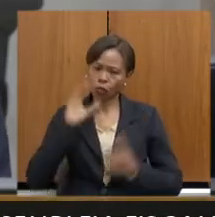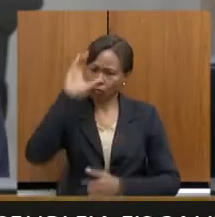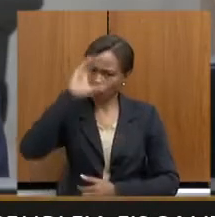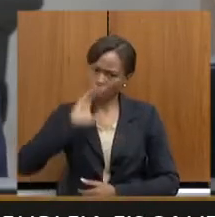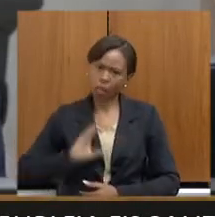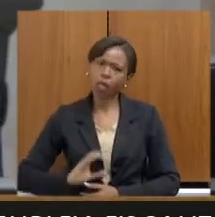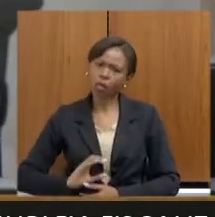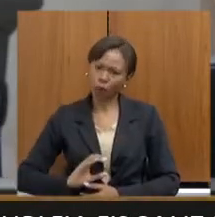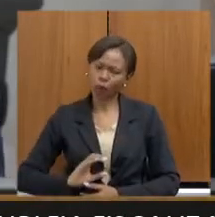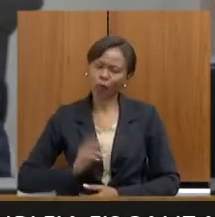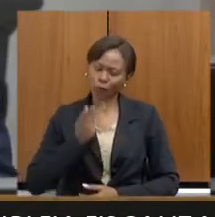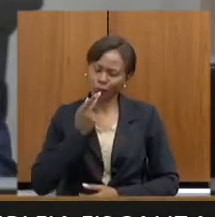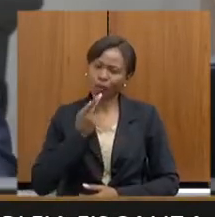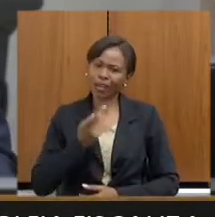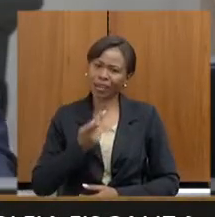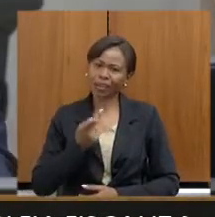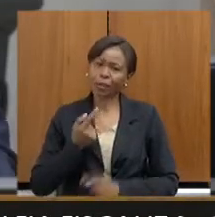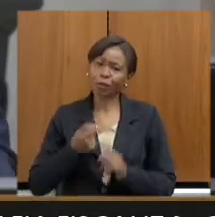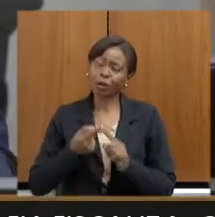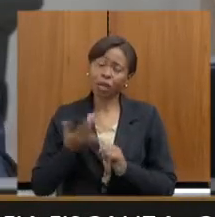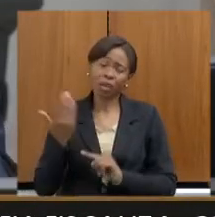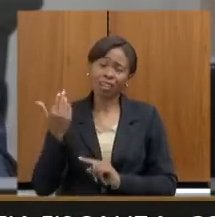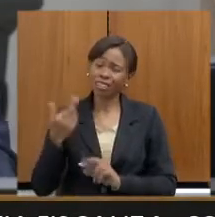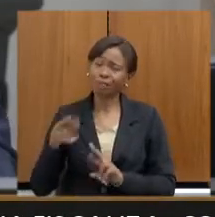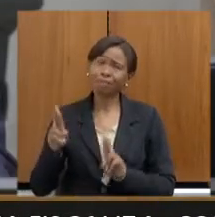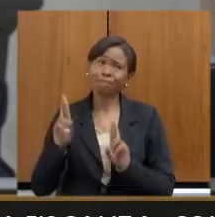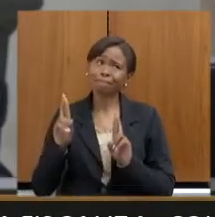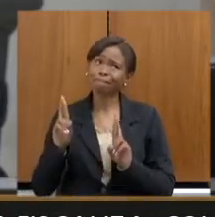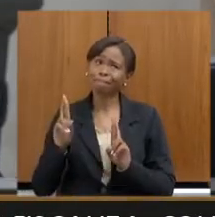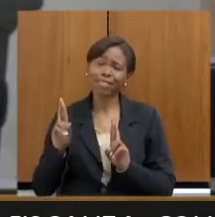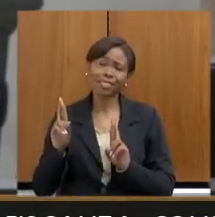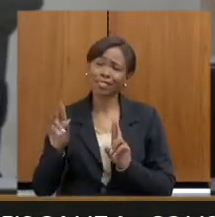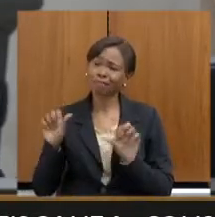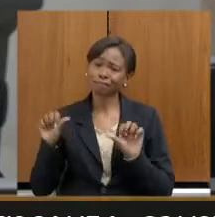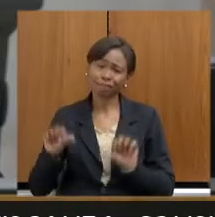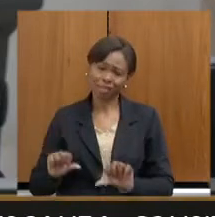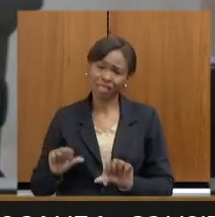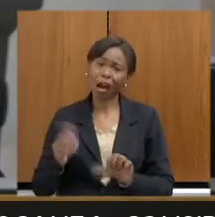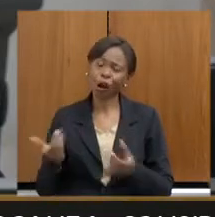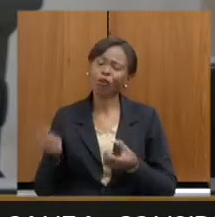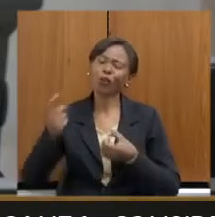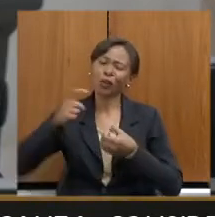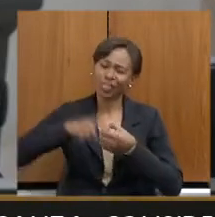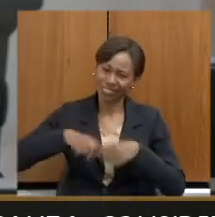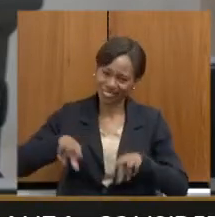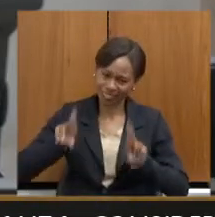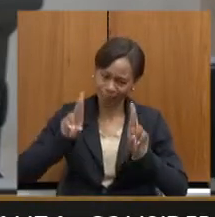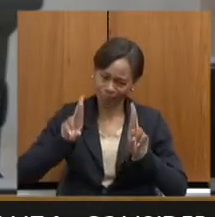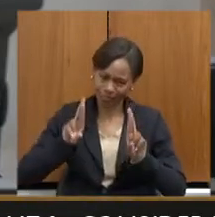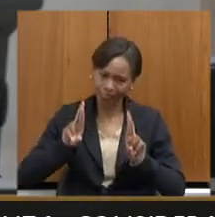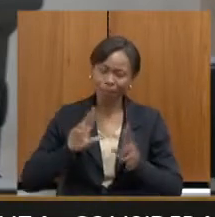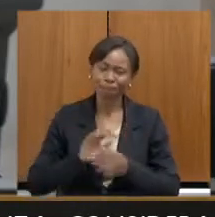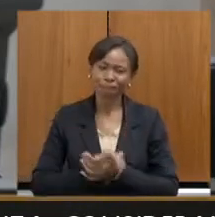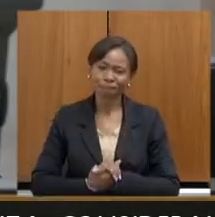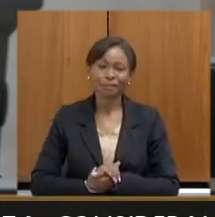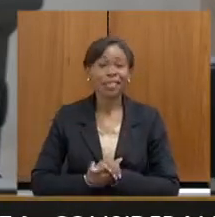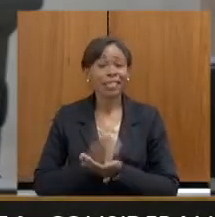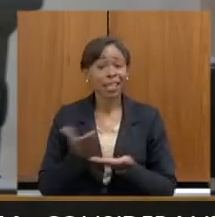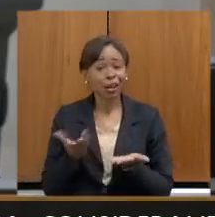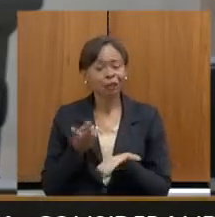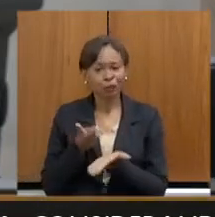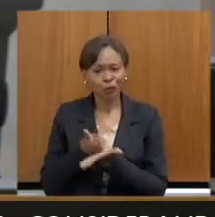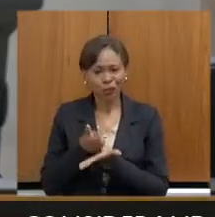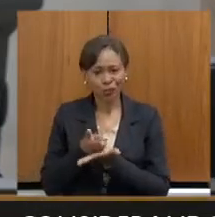um pouquinho da esperança que perdemos no passado muito recente muito bem então nós vamos